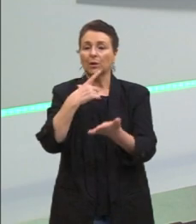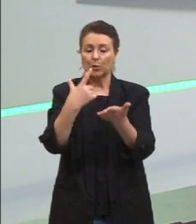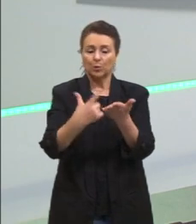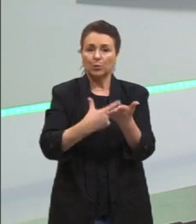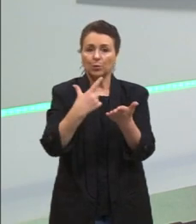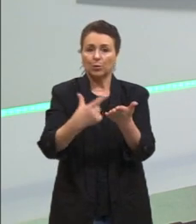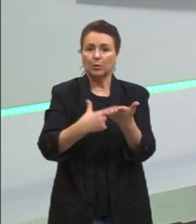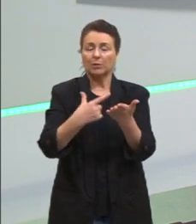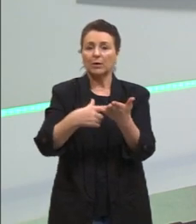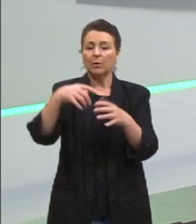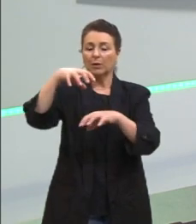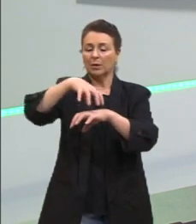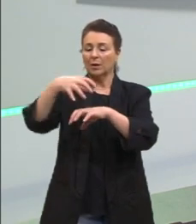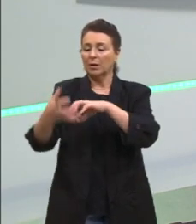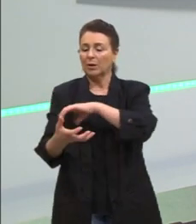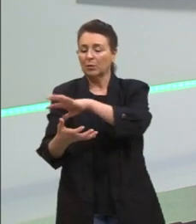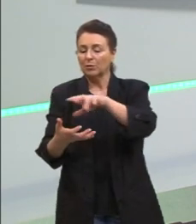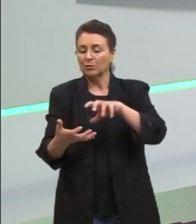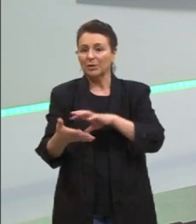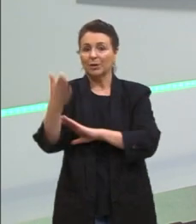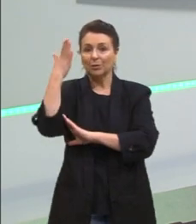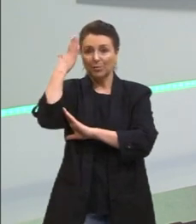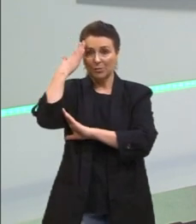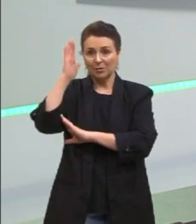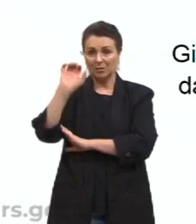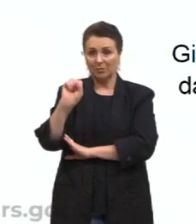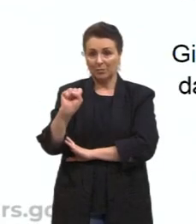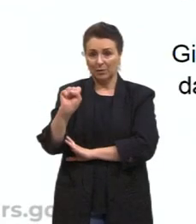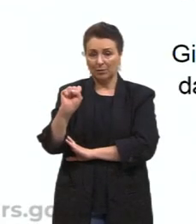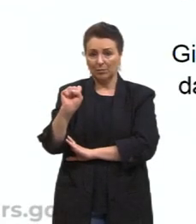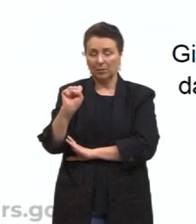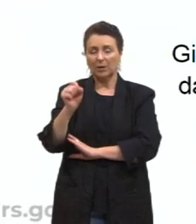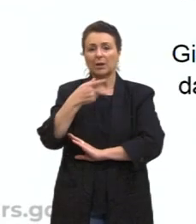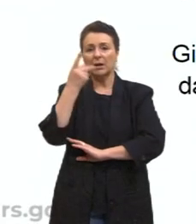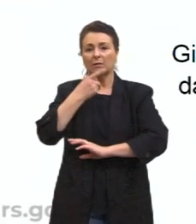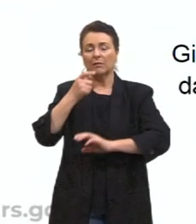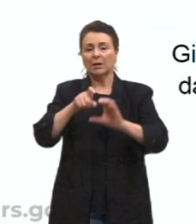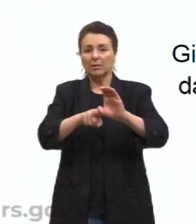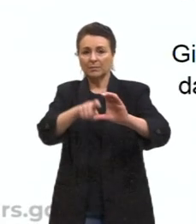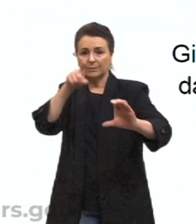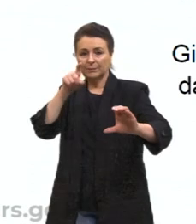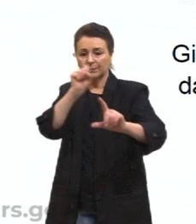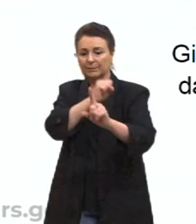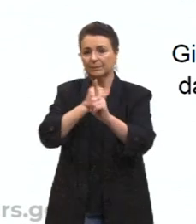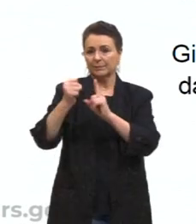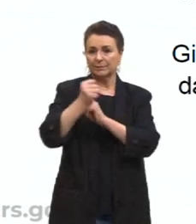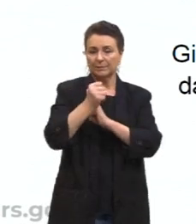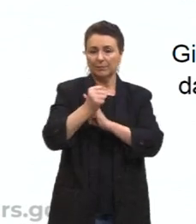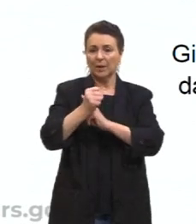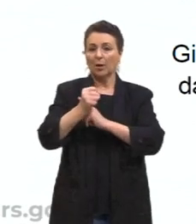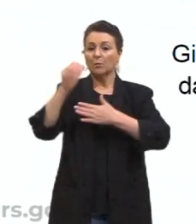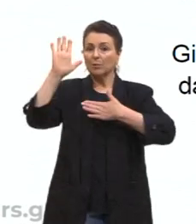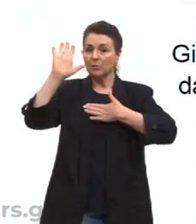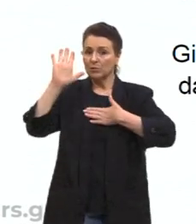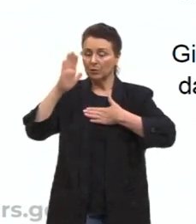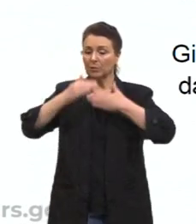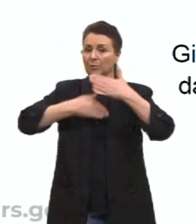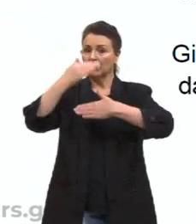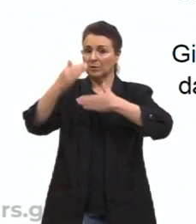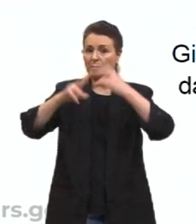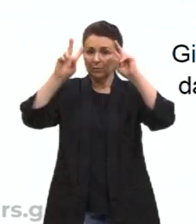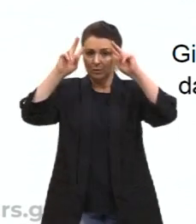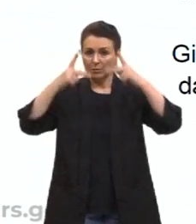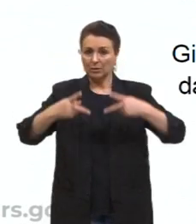ecologia do saber e ele fala olha só a emancipação social Prometida pelo progresso da modernidade falhou